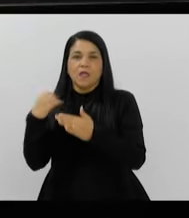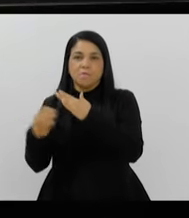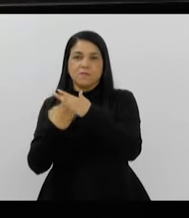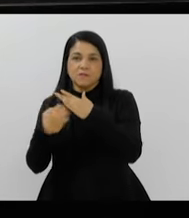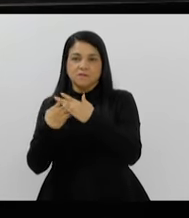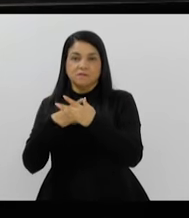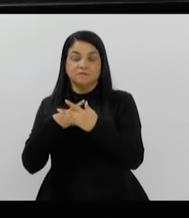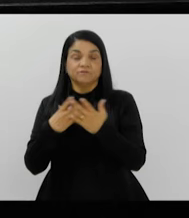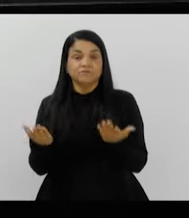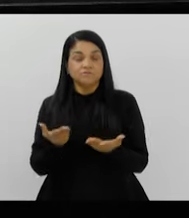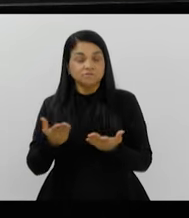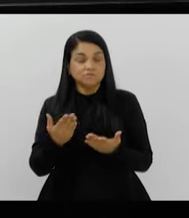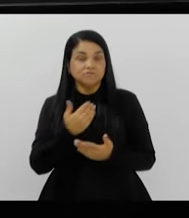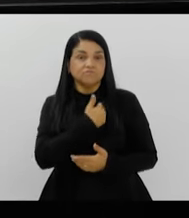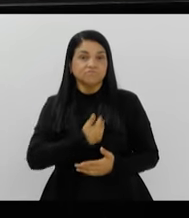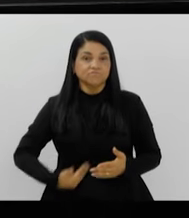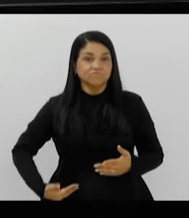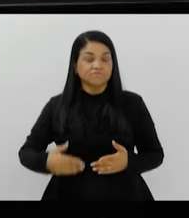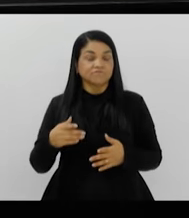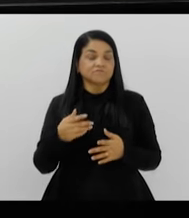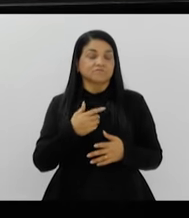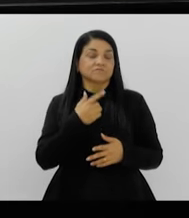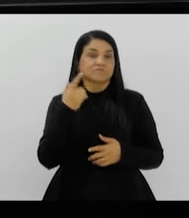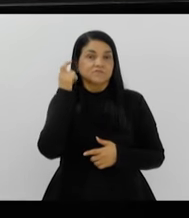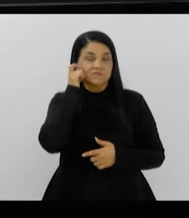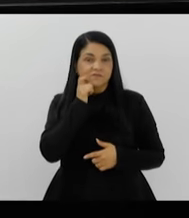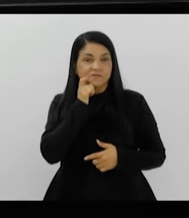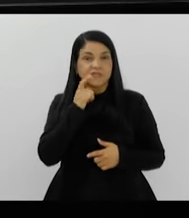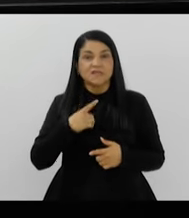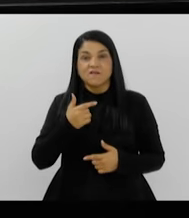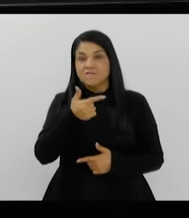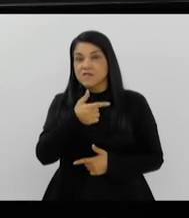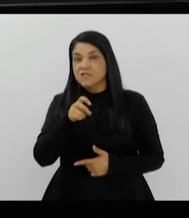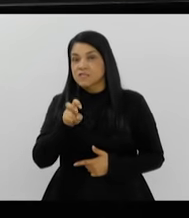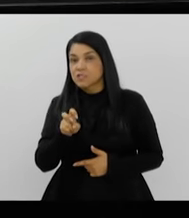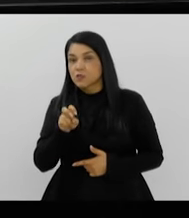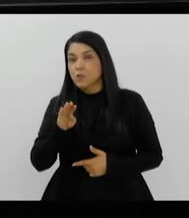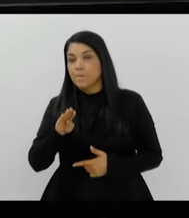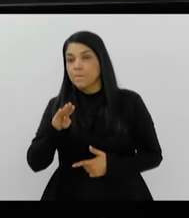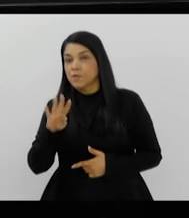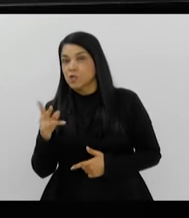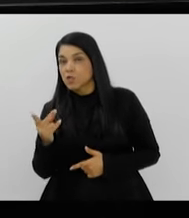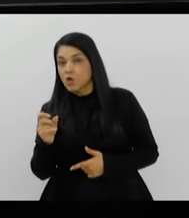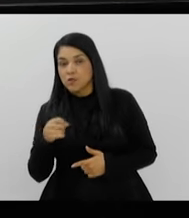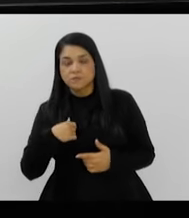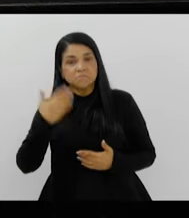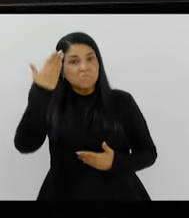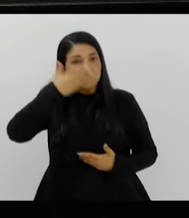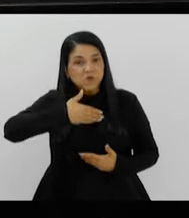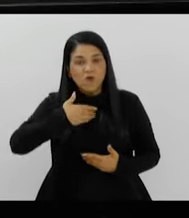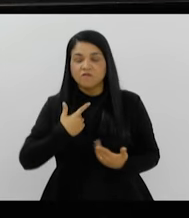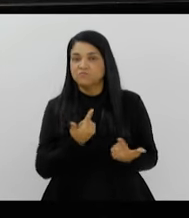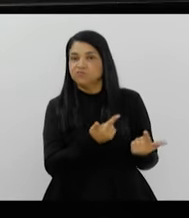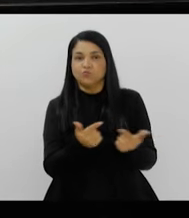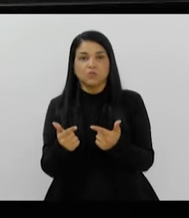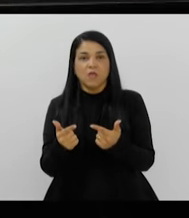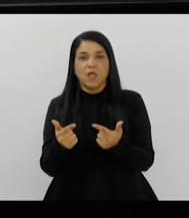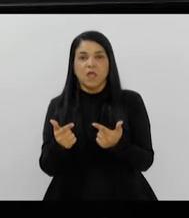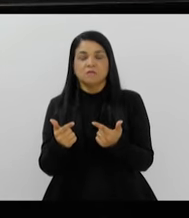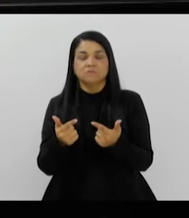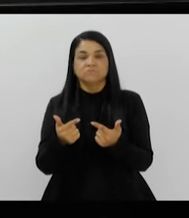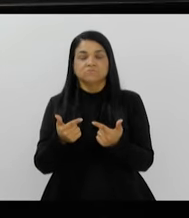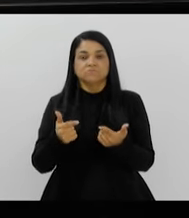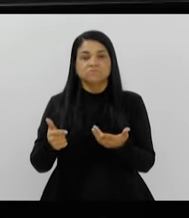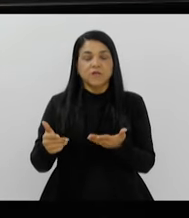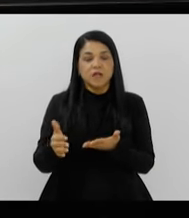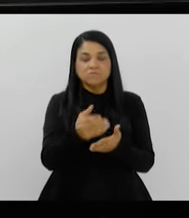anual de aproximadamente 25 bilhões, sem uma comprovada contrapartida na geração